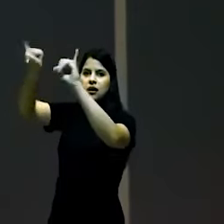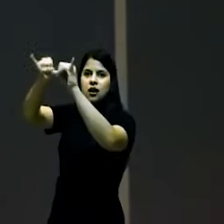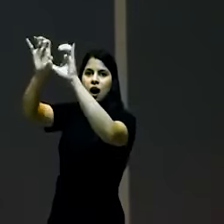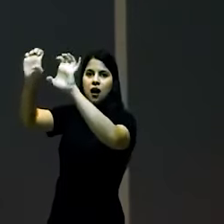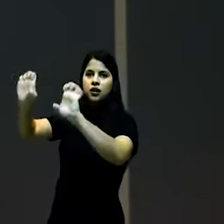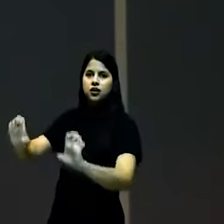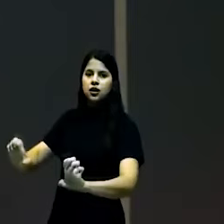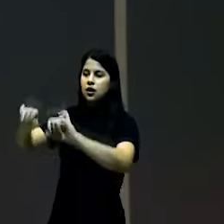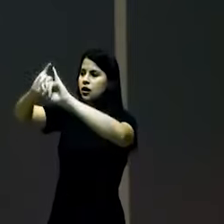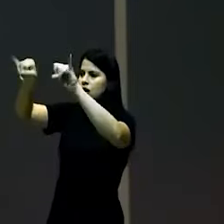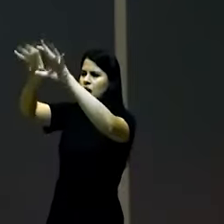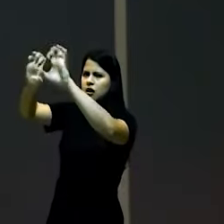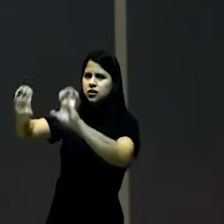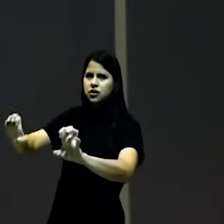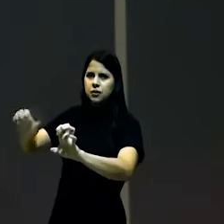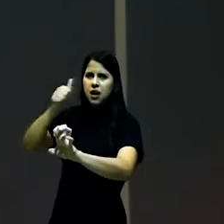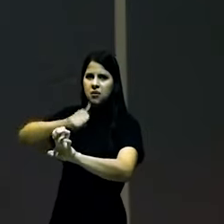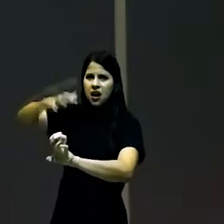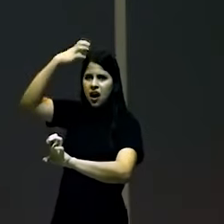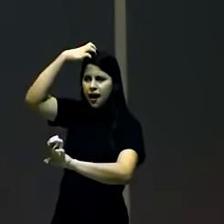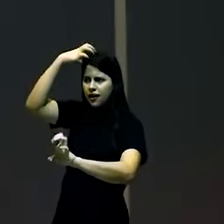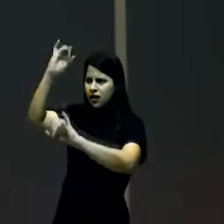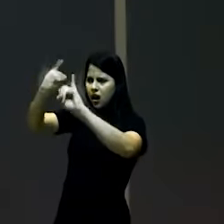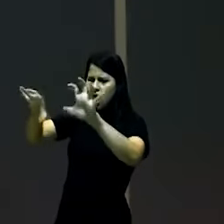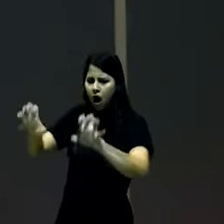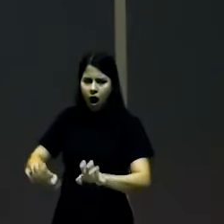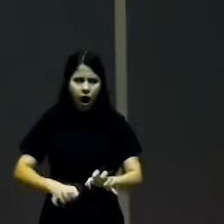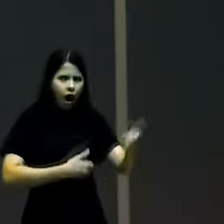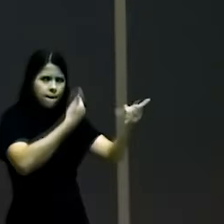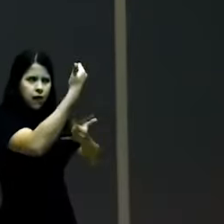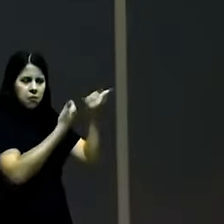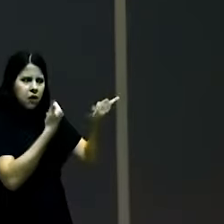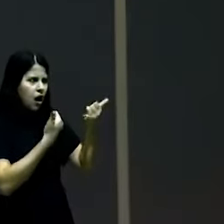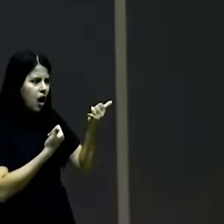Quando Jezabel olha aquilo, fala: foi isso que ele fez?